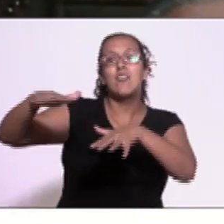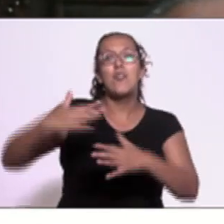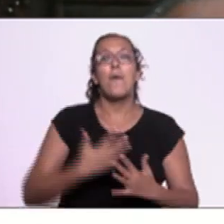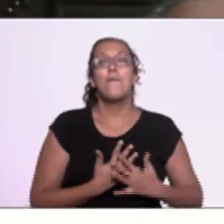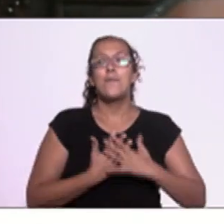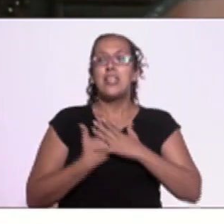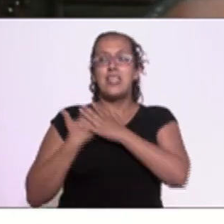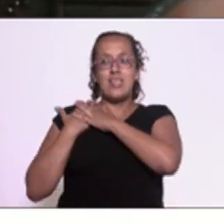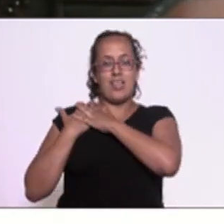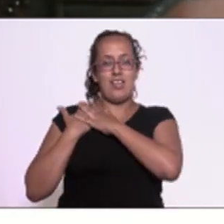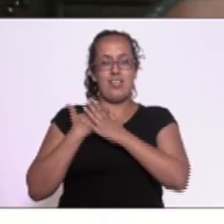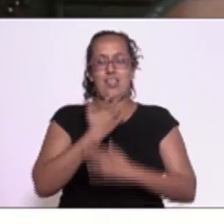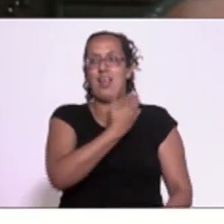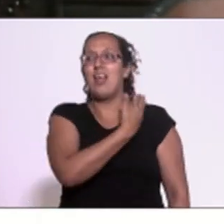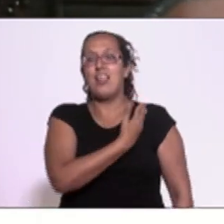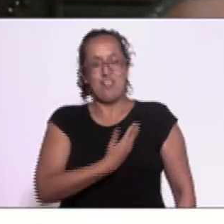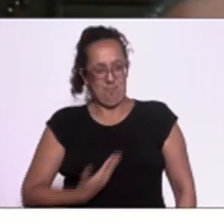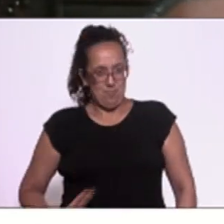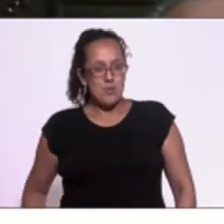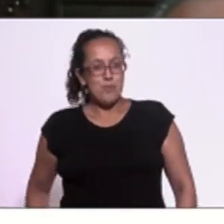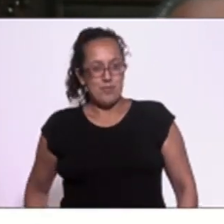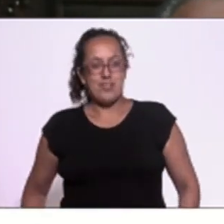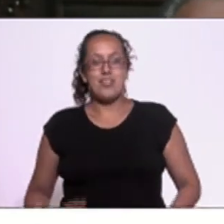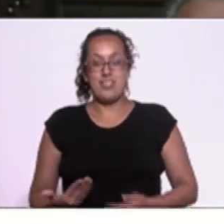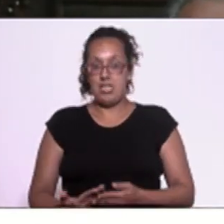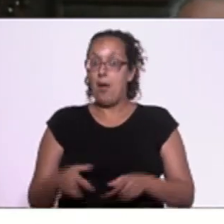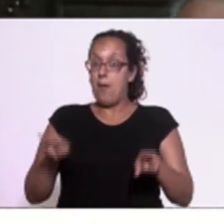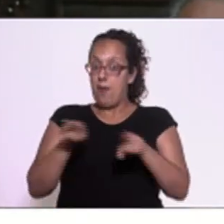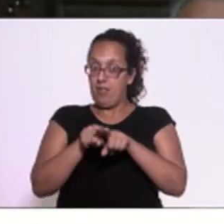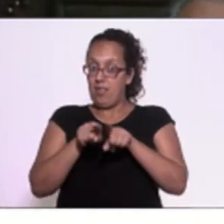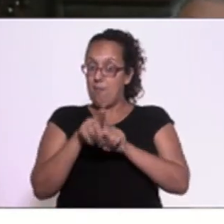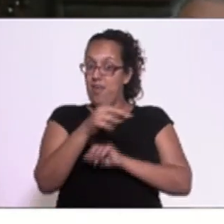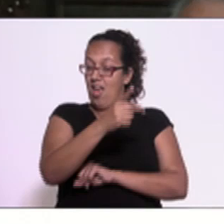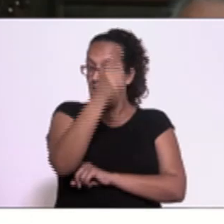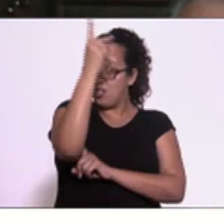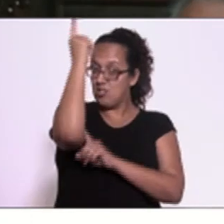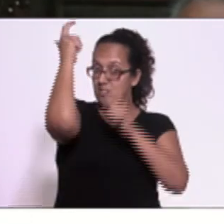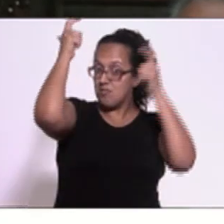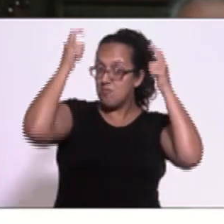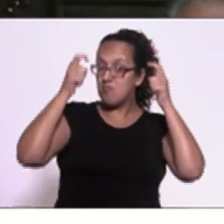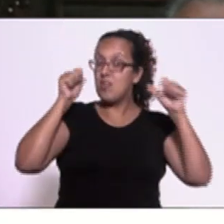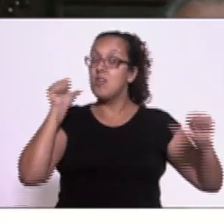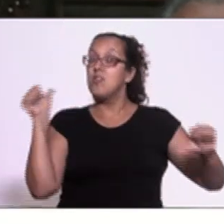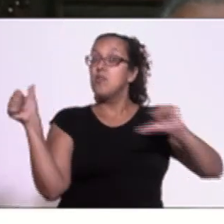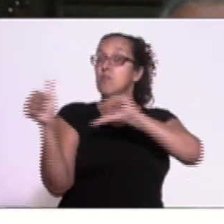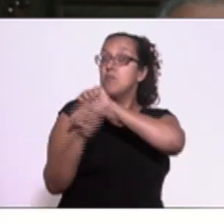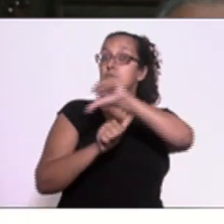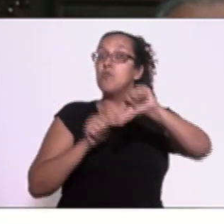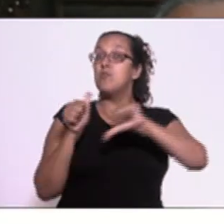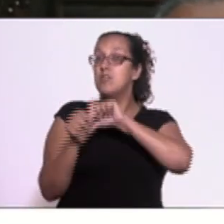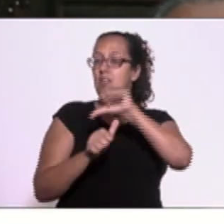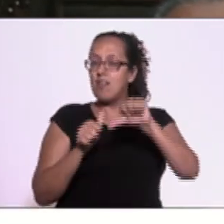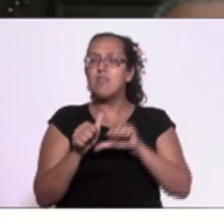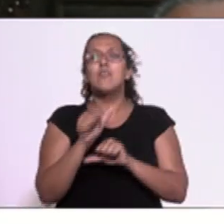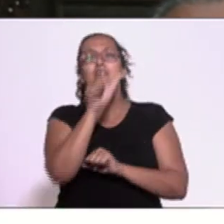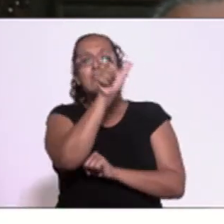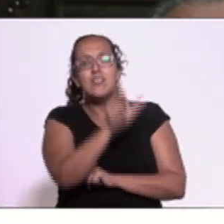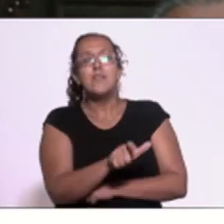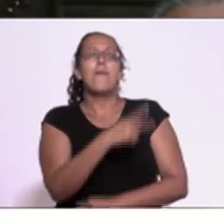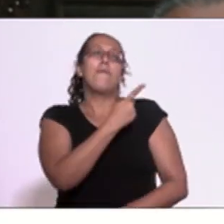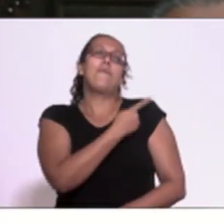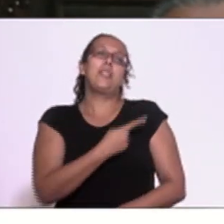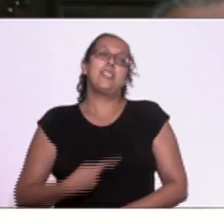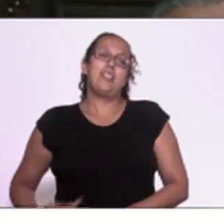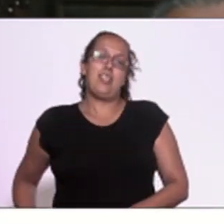dos chefes positivistas, o próprio imperador deveria assumir a mudança do regime, transformando-se em